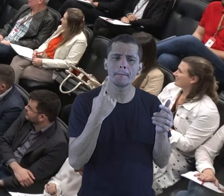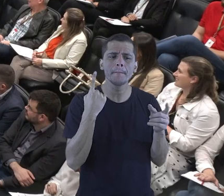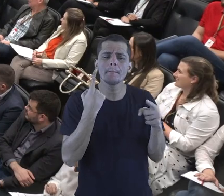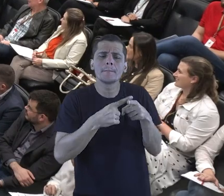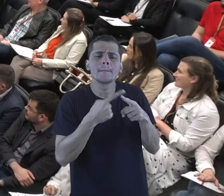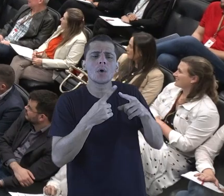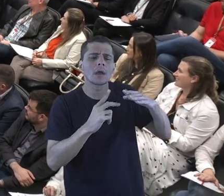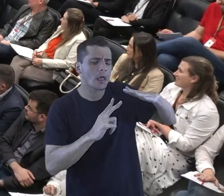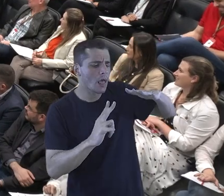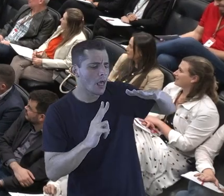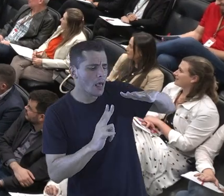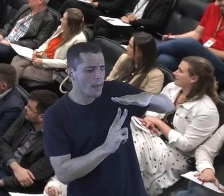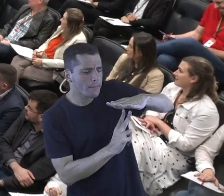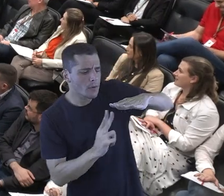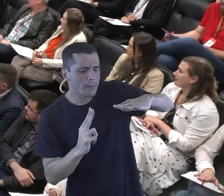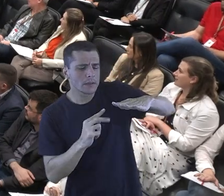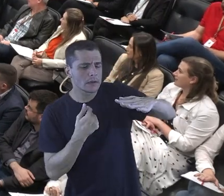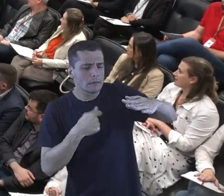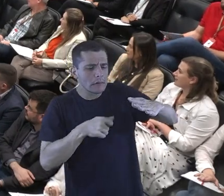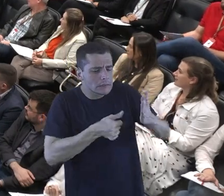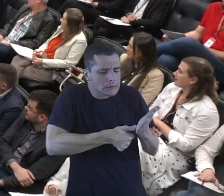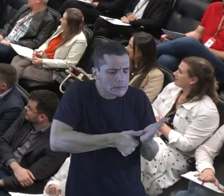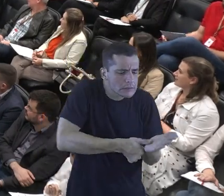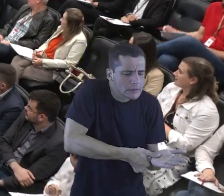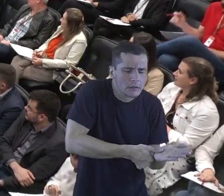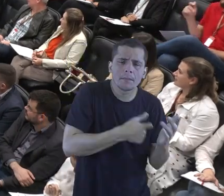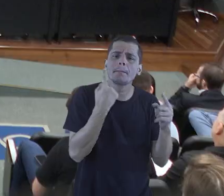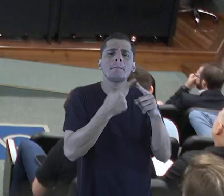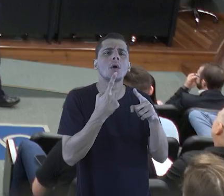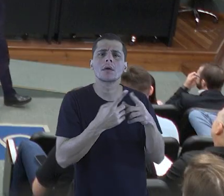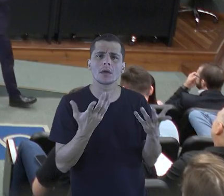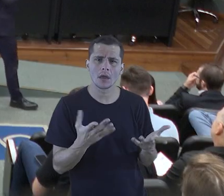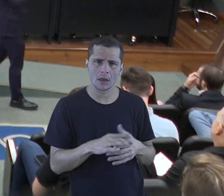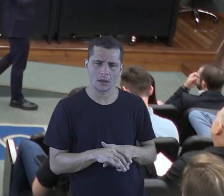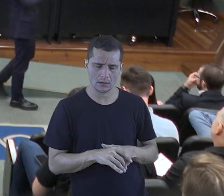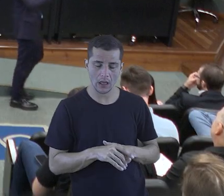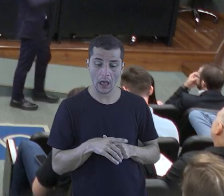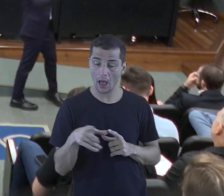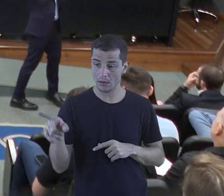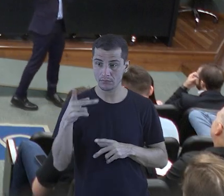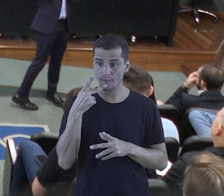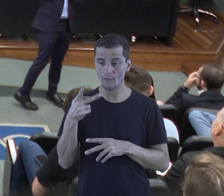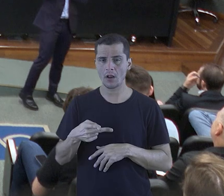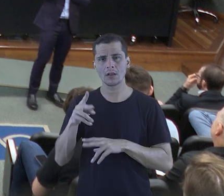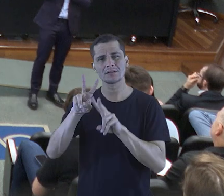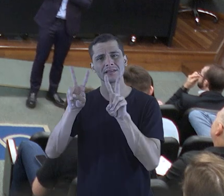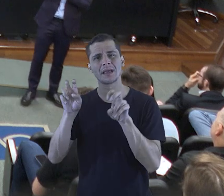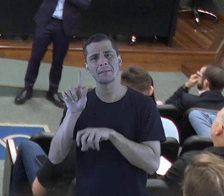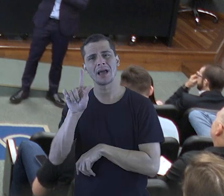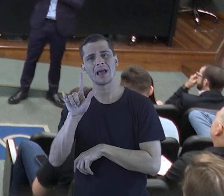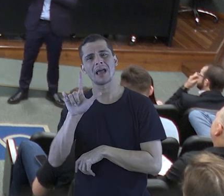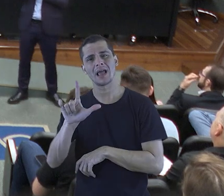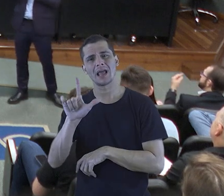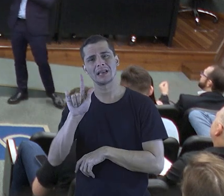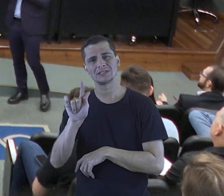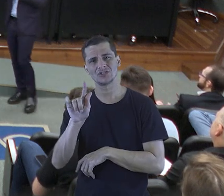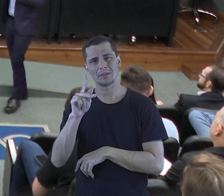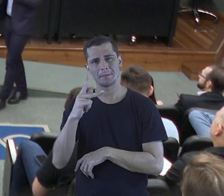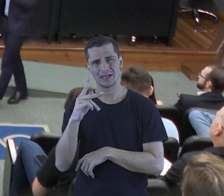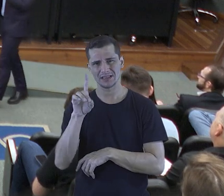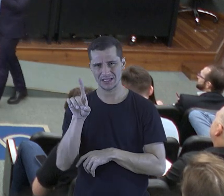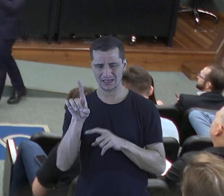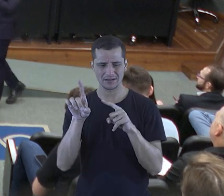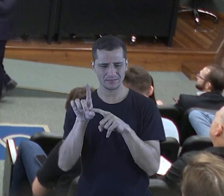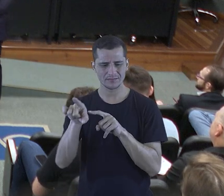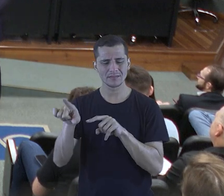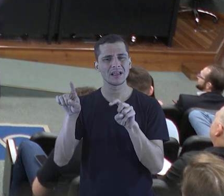Agora eu entendi o que vocês estão falando da LGPD. Mas só deixa eu entender. Por que você precisa da minha biometria? Porque a LGPD não diz isso. Não,